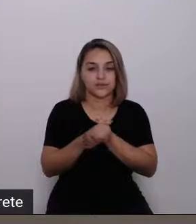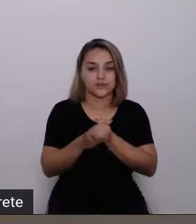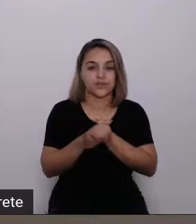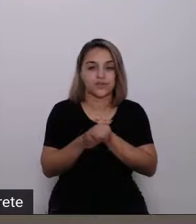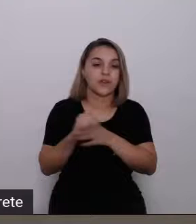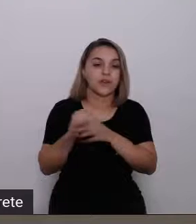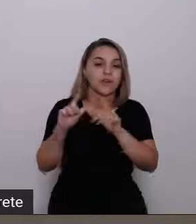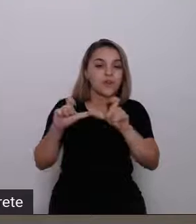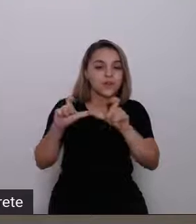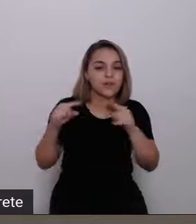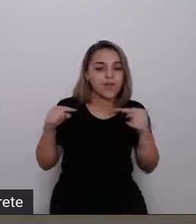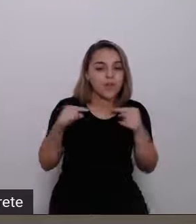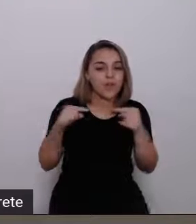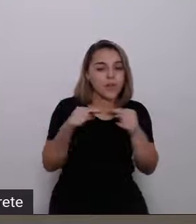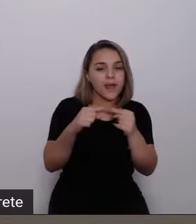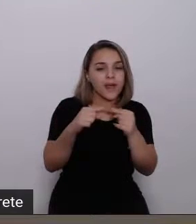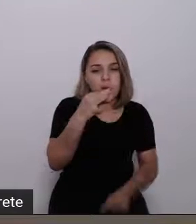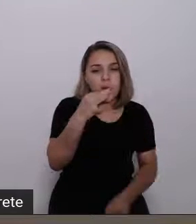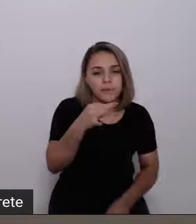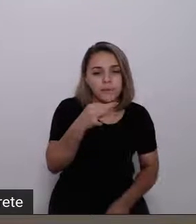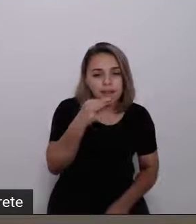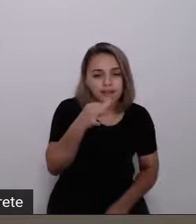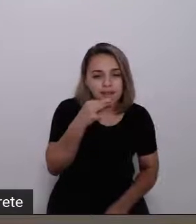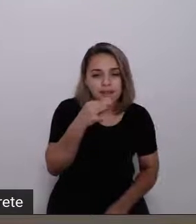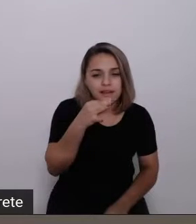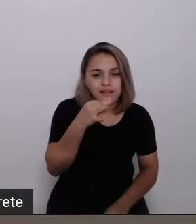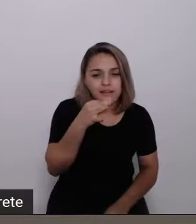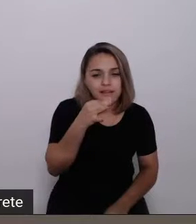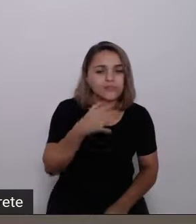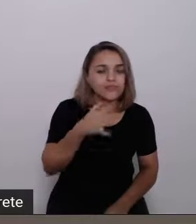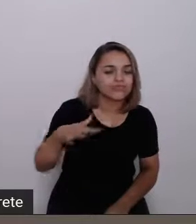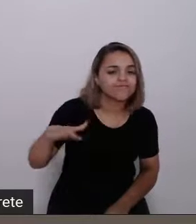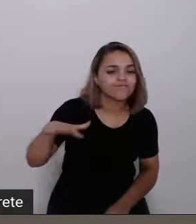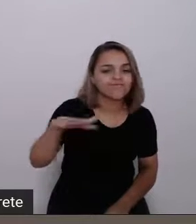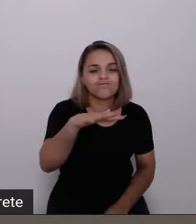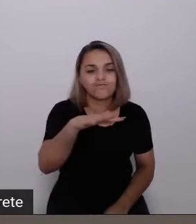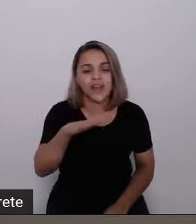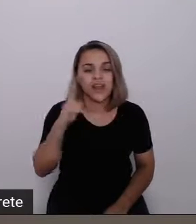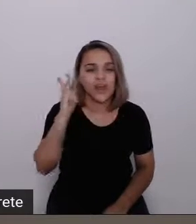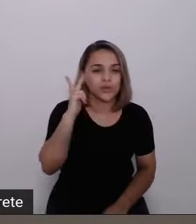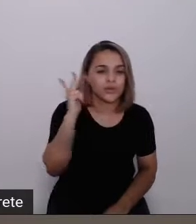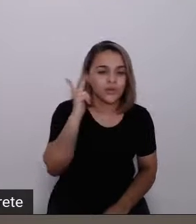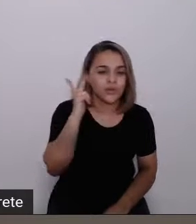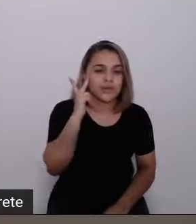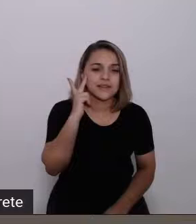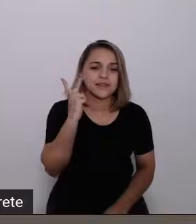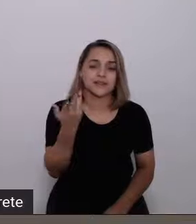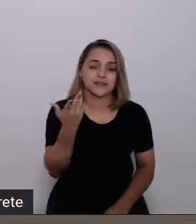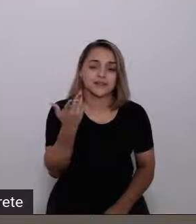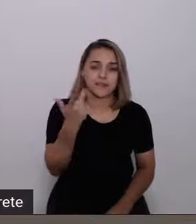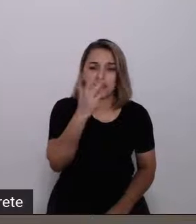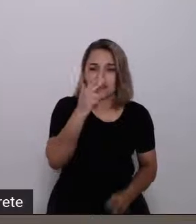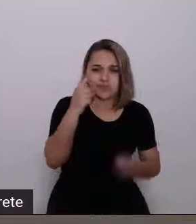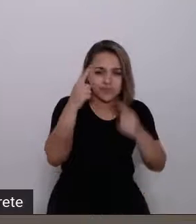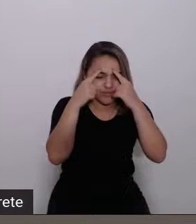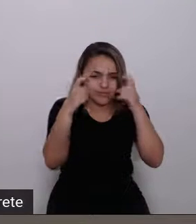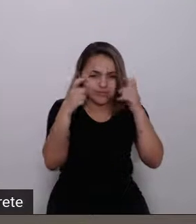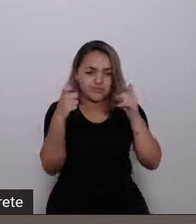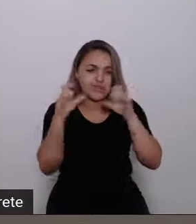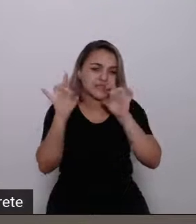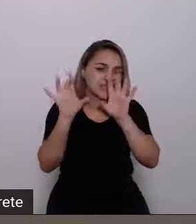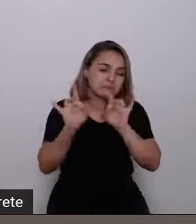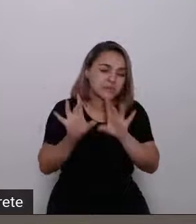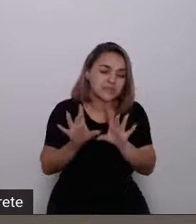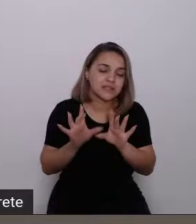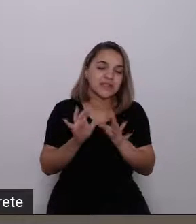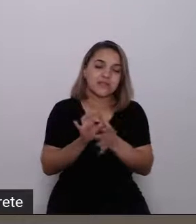uma crítica mais geral ao naturalismo que ele faz, assim, com muita violência, especialmente ao Zola, que